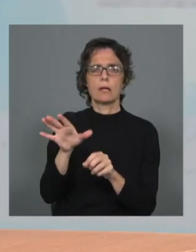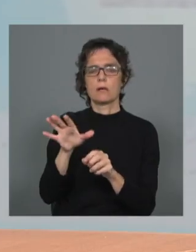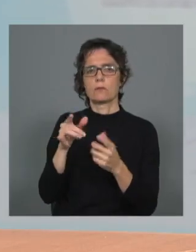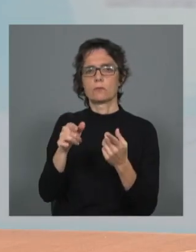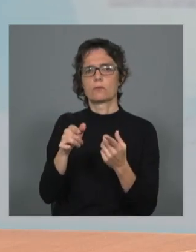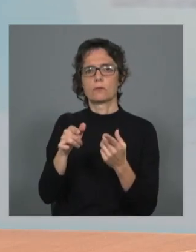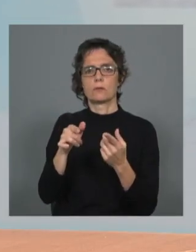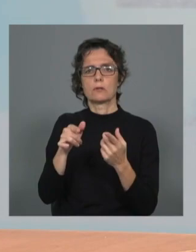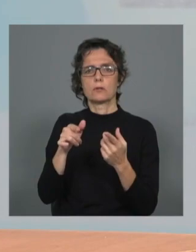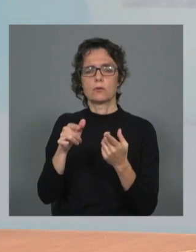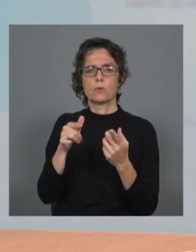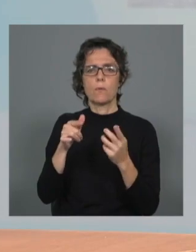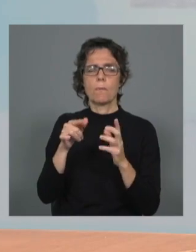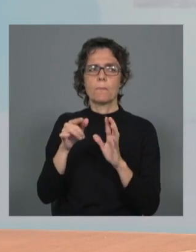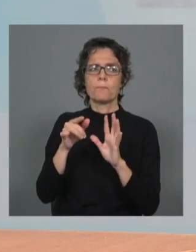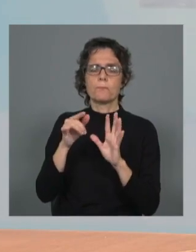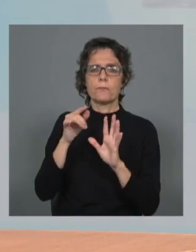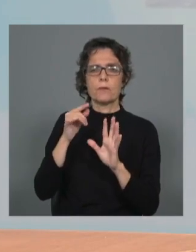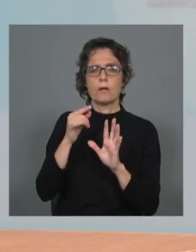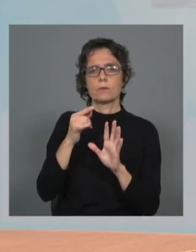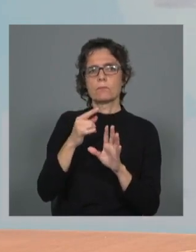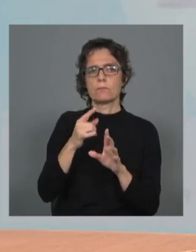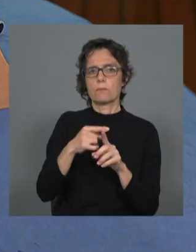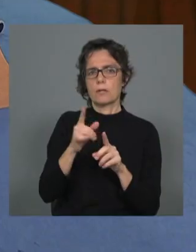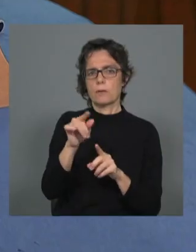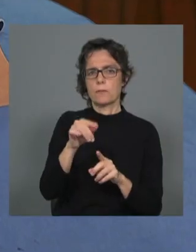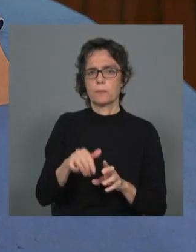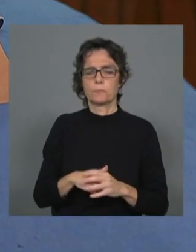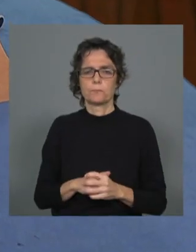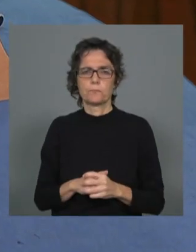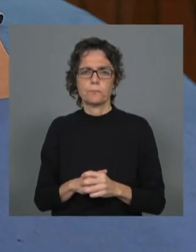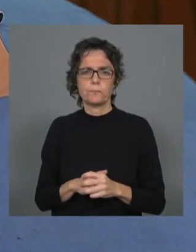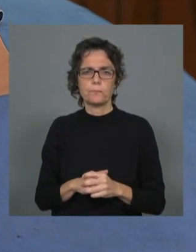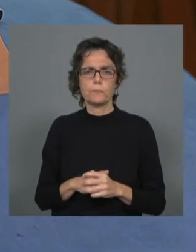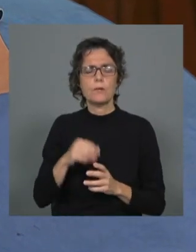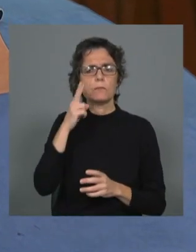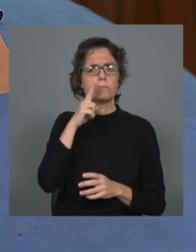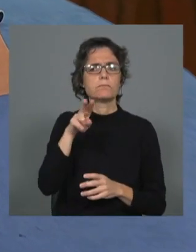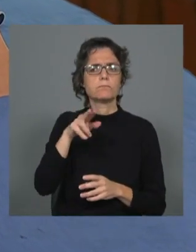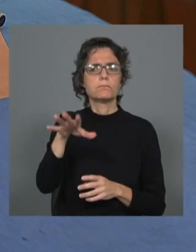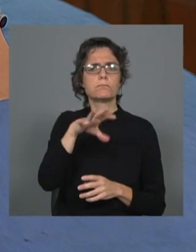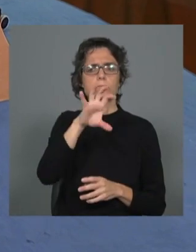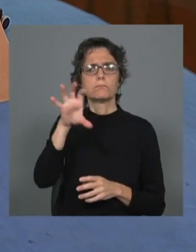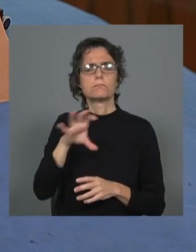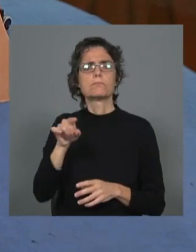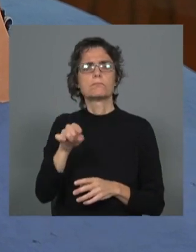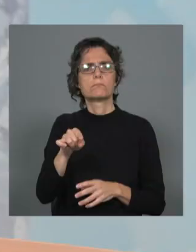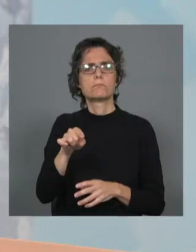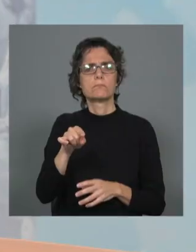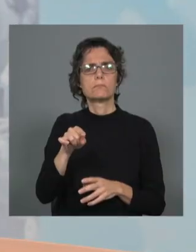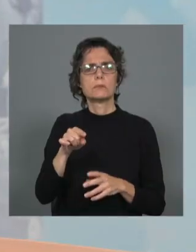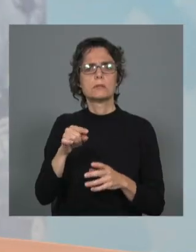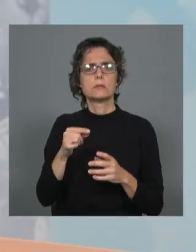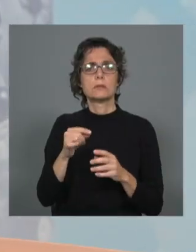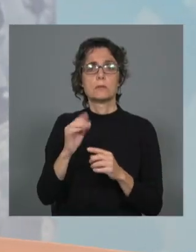excomunhão, apesar dela já ter sido também oficialmente superada. Vamos seguir os passos que as imagens foram documentando, desde